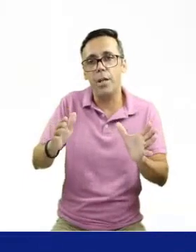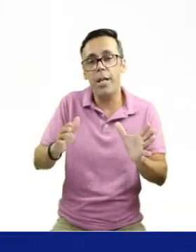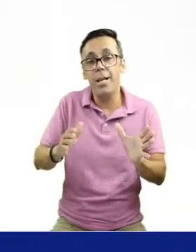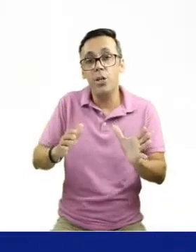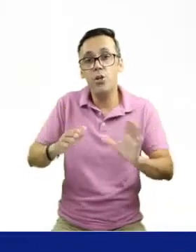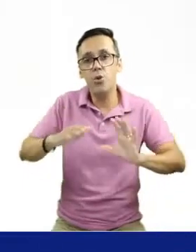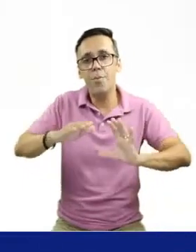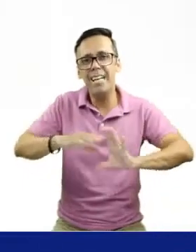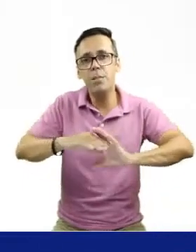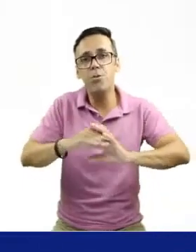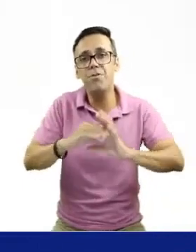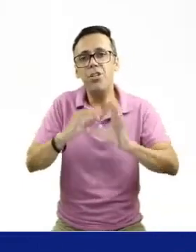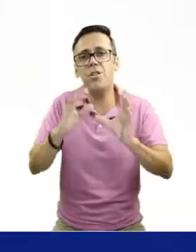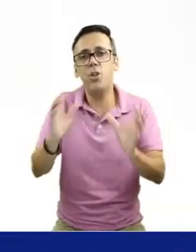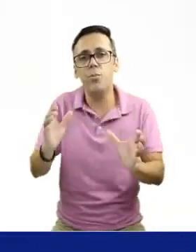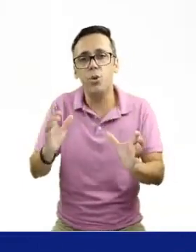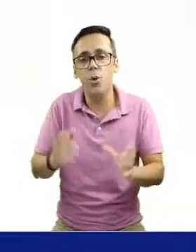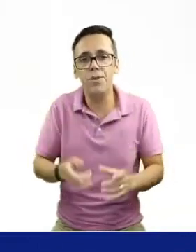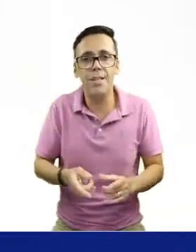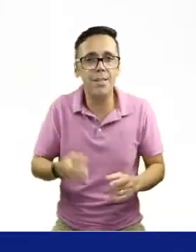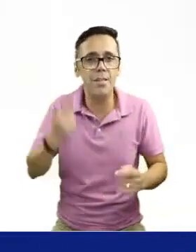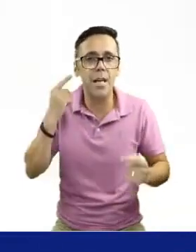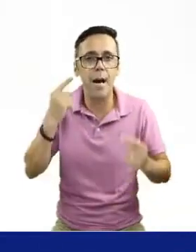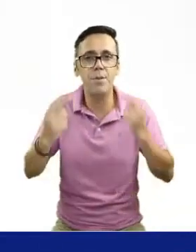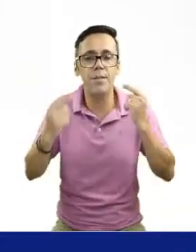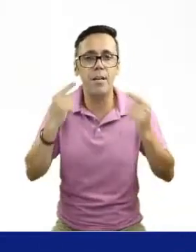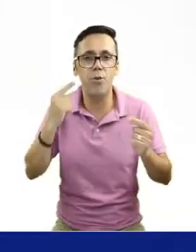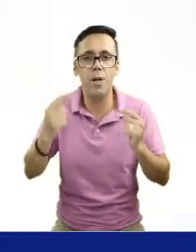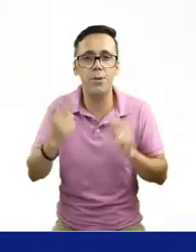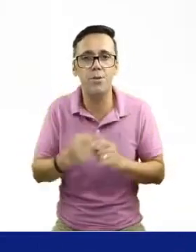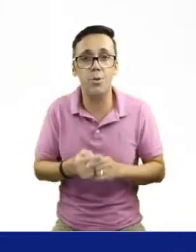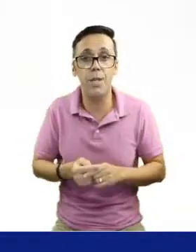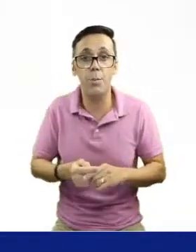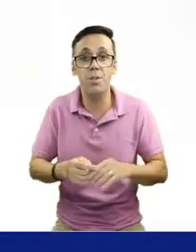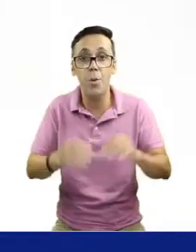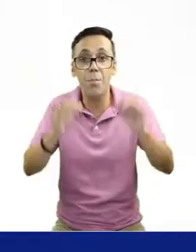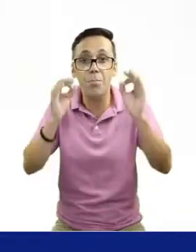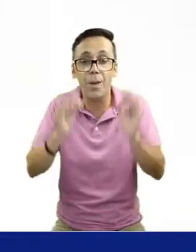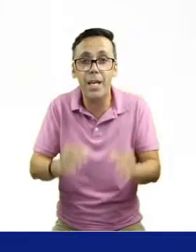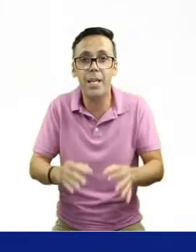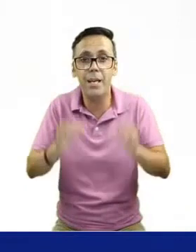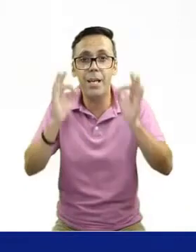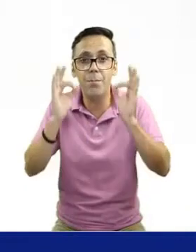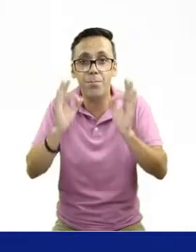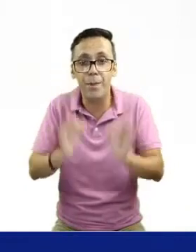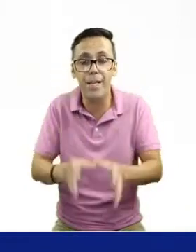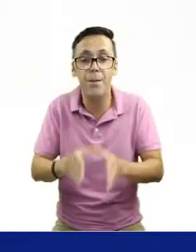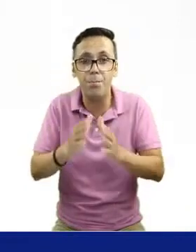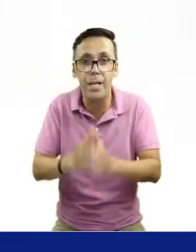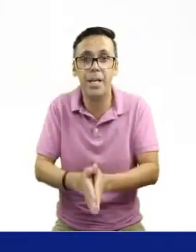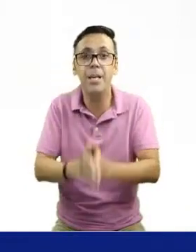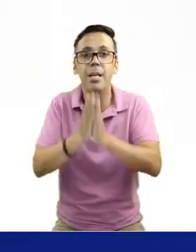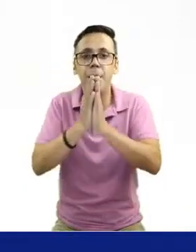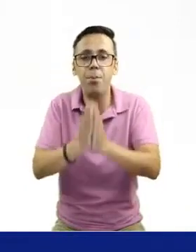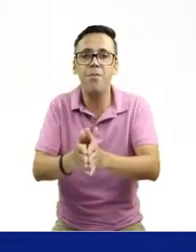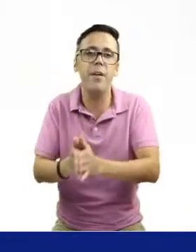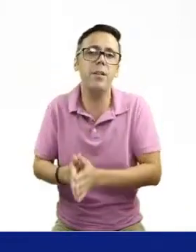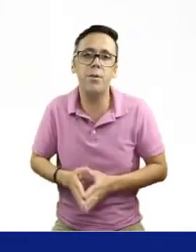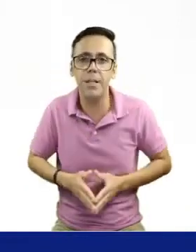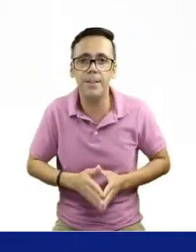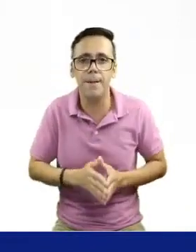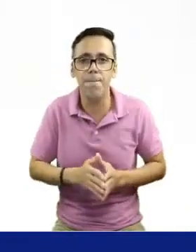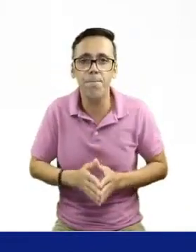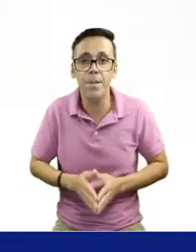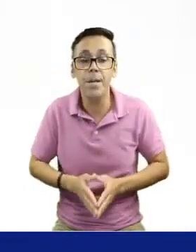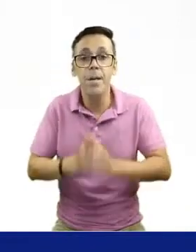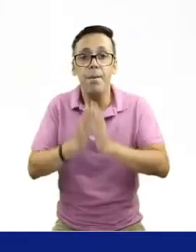aquele tempo ali de no máximo 25 minutos em que as sinapses nervosas do seu cérebro estão em plena em em plena e